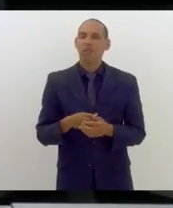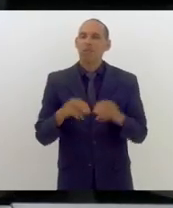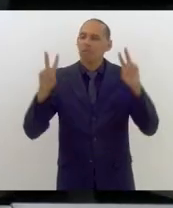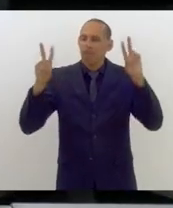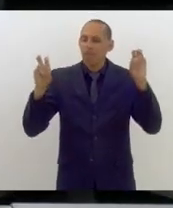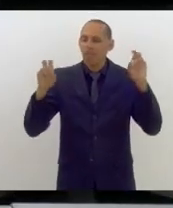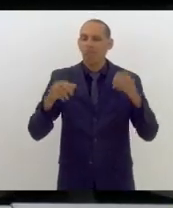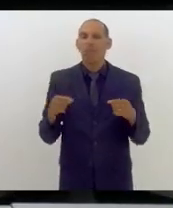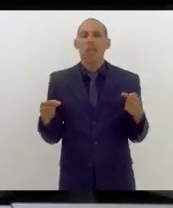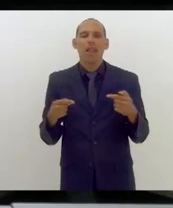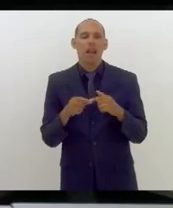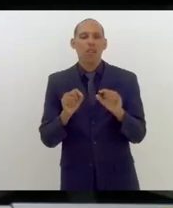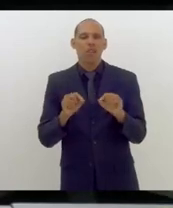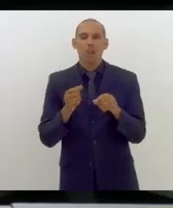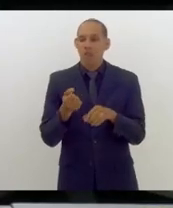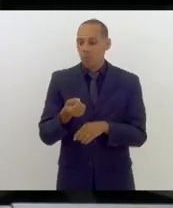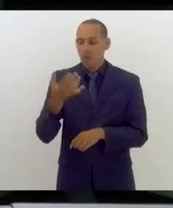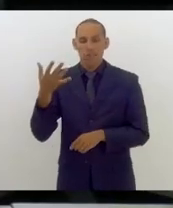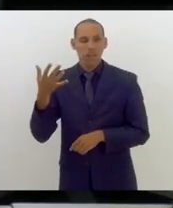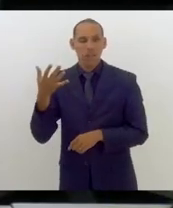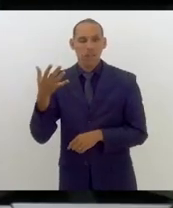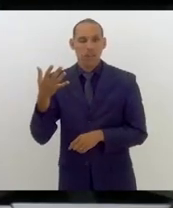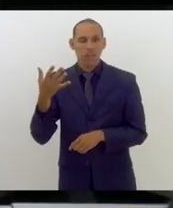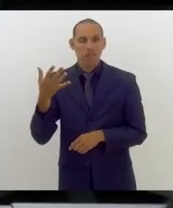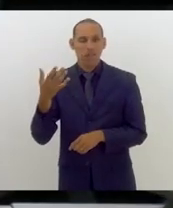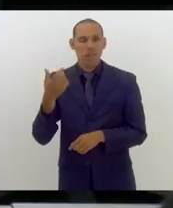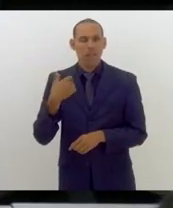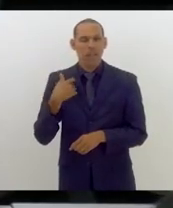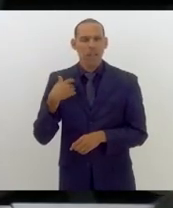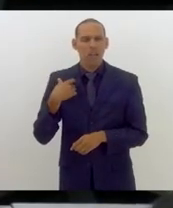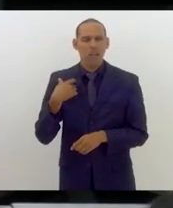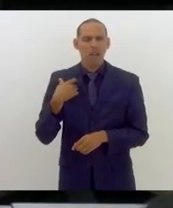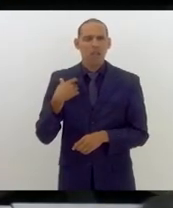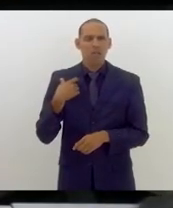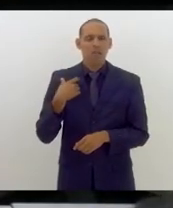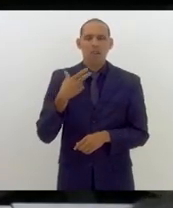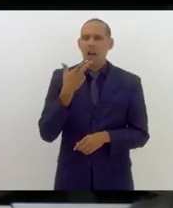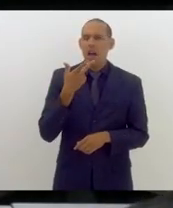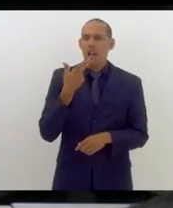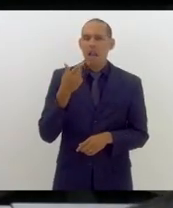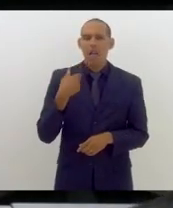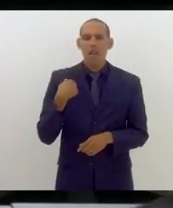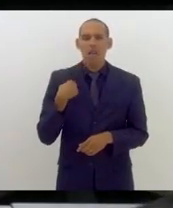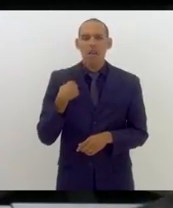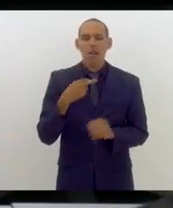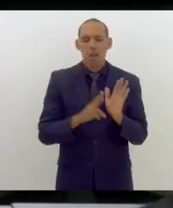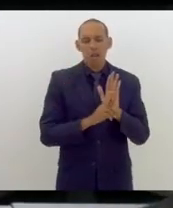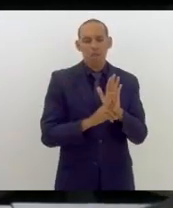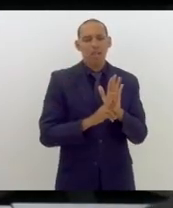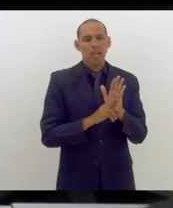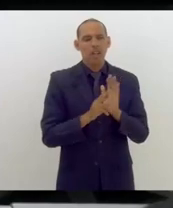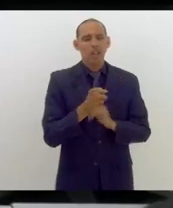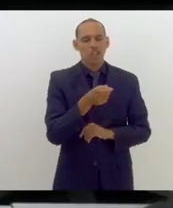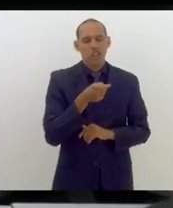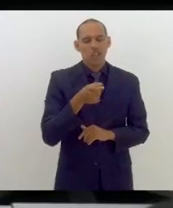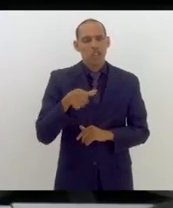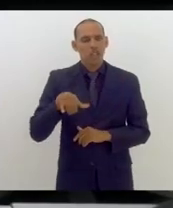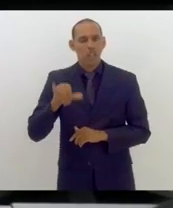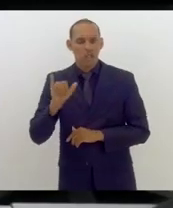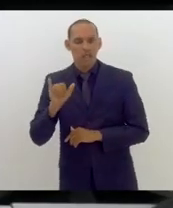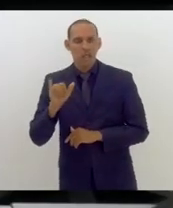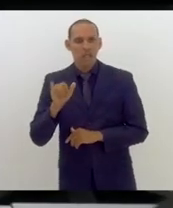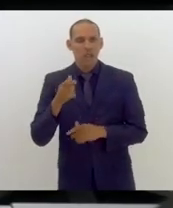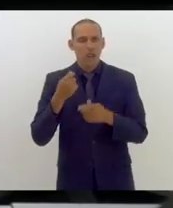aspas em relação quantitativo eu não vou aqui declinar que eu represento x ou Y pesquisadores da associação